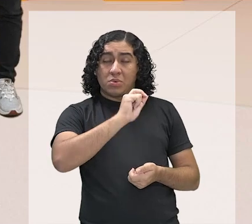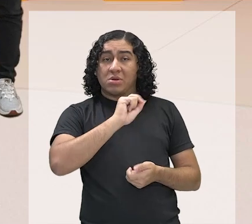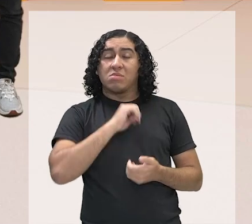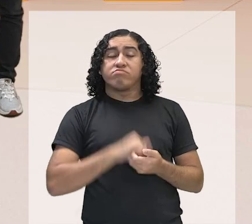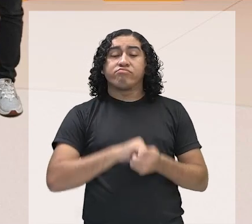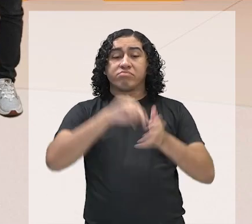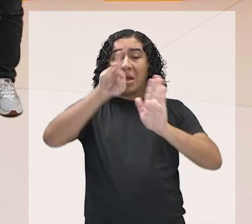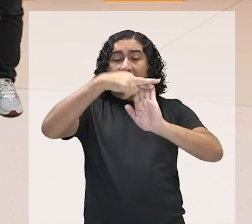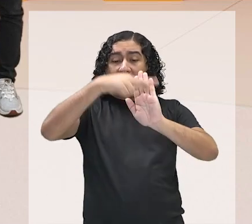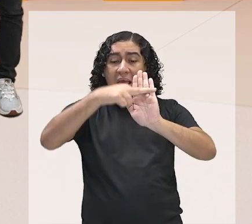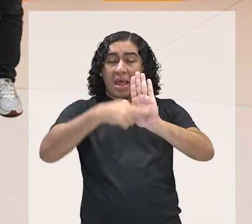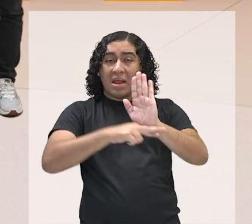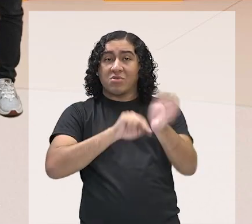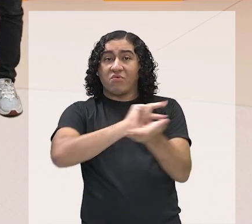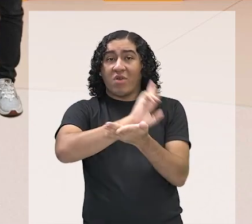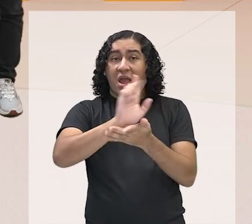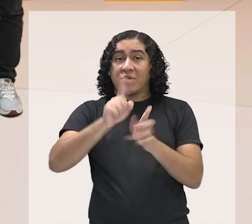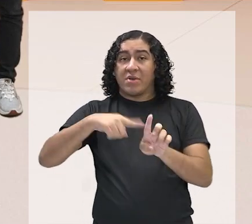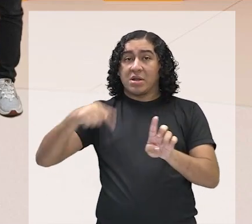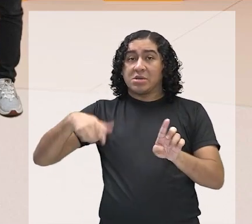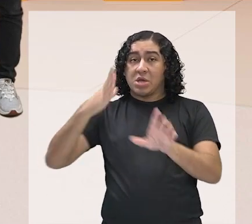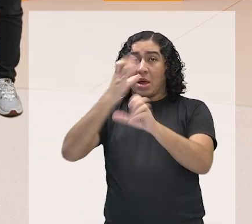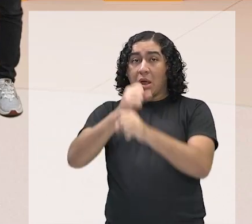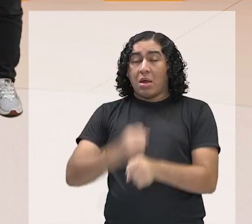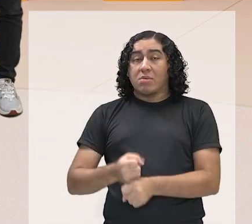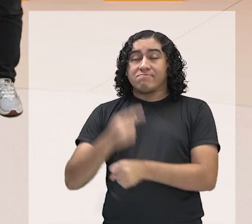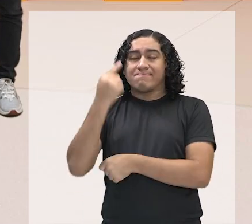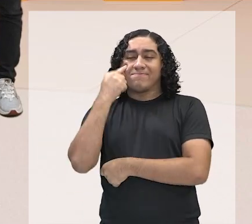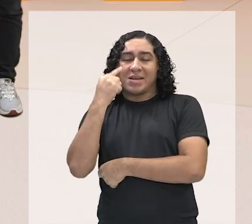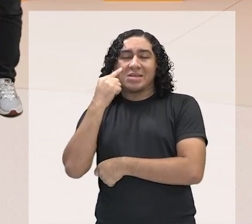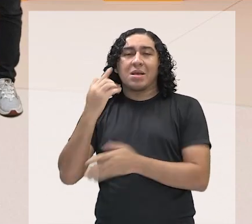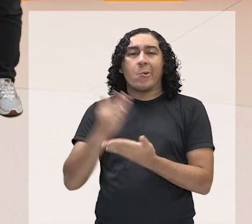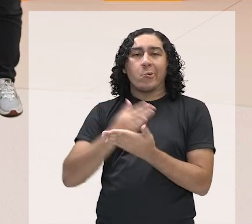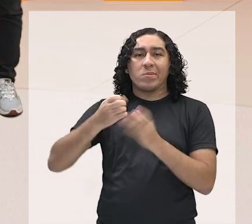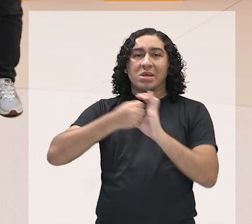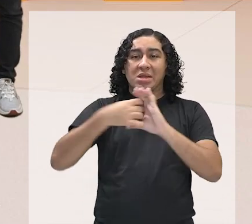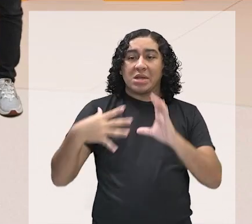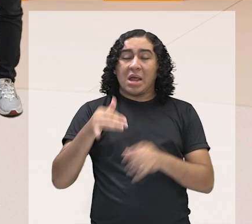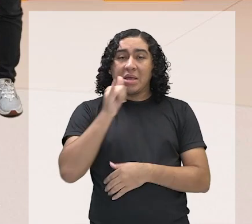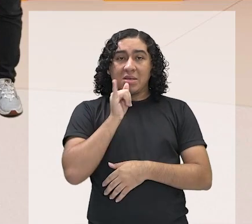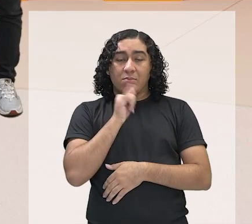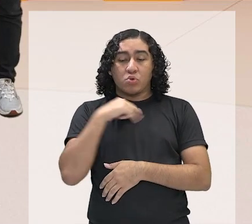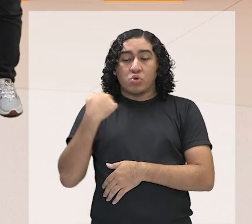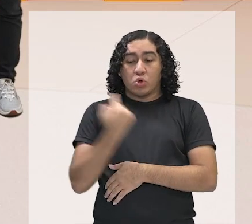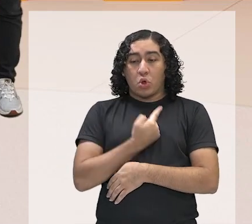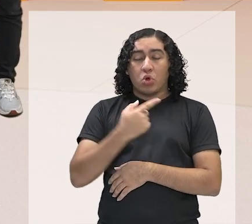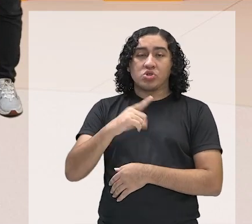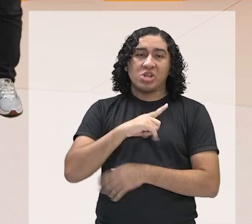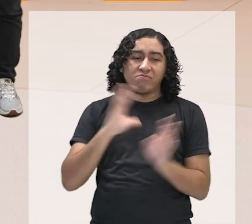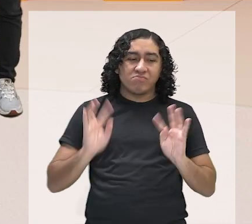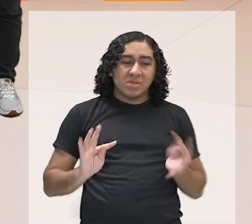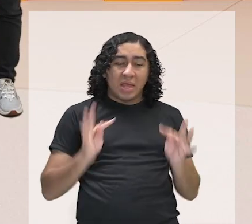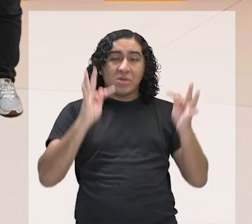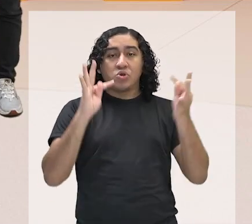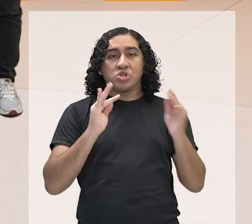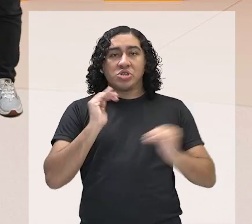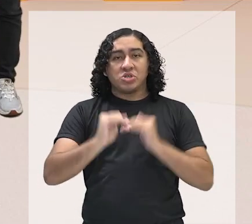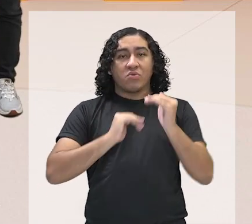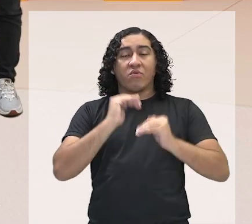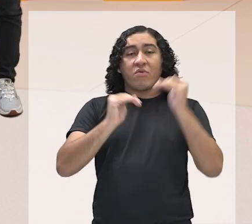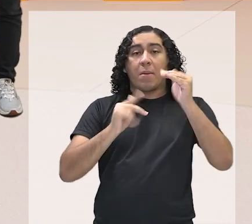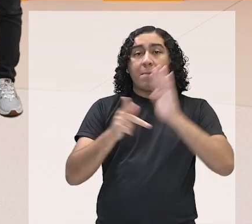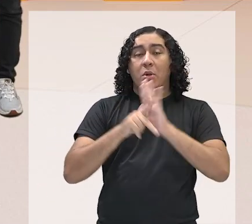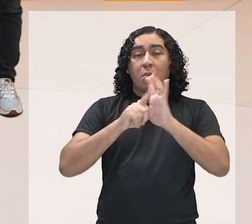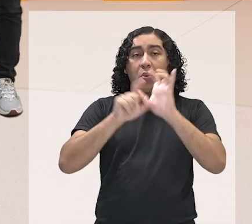em consideração alguns aspectos, como, por exemplo, a capacidade da gente desenvolver tecnologias ao longo do tempo para